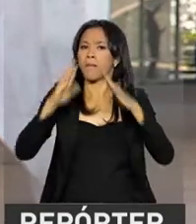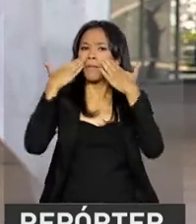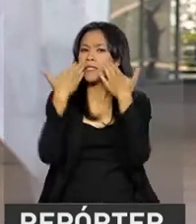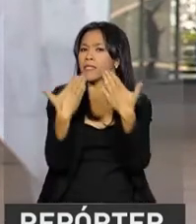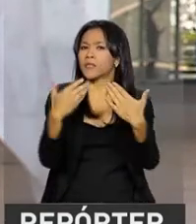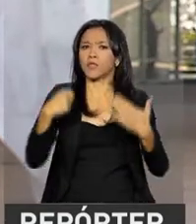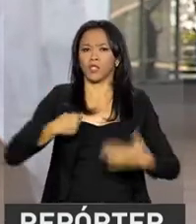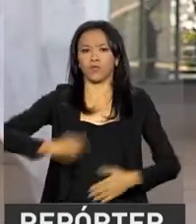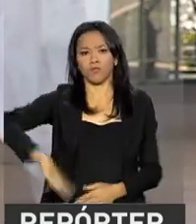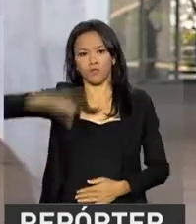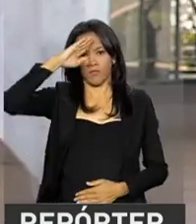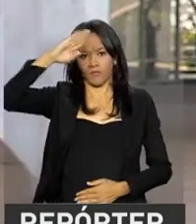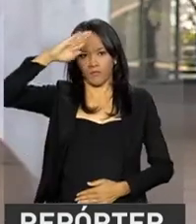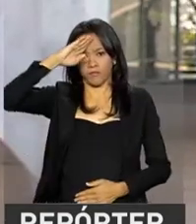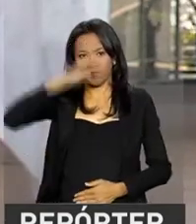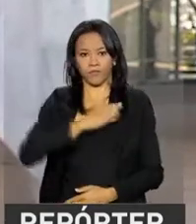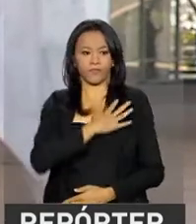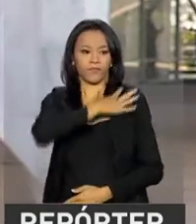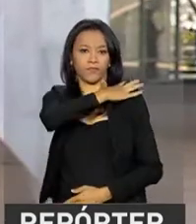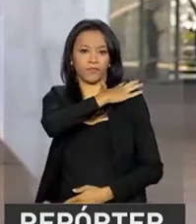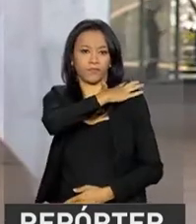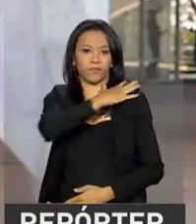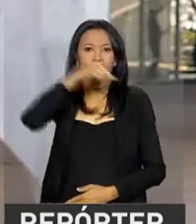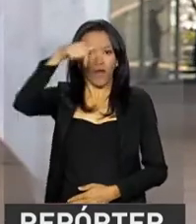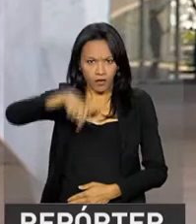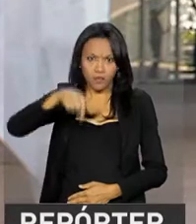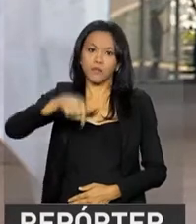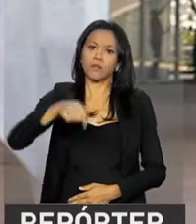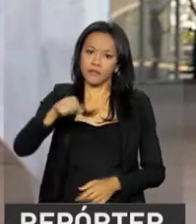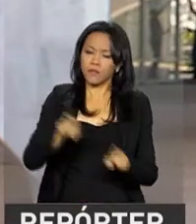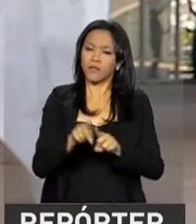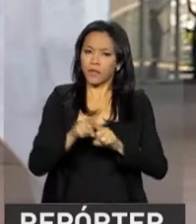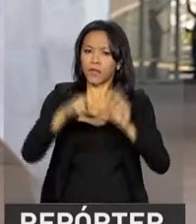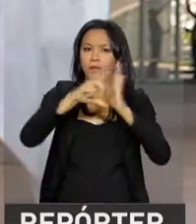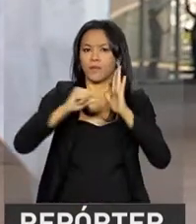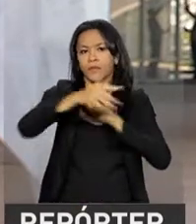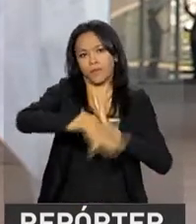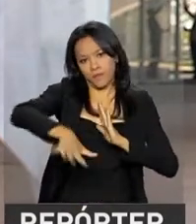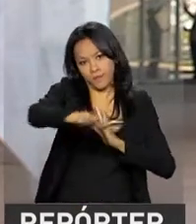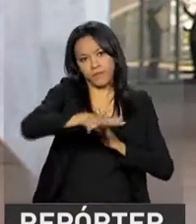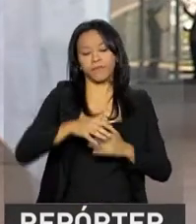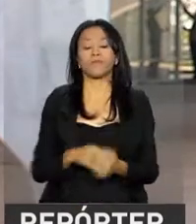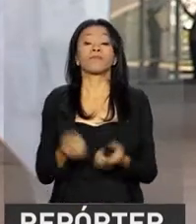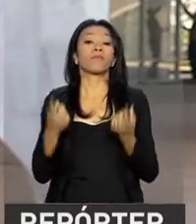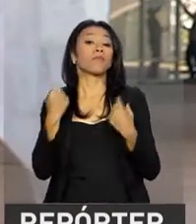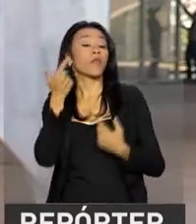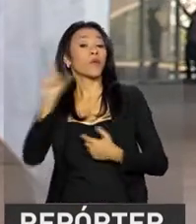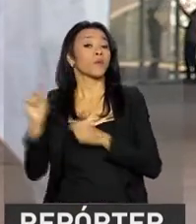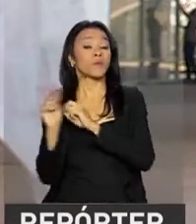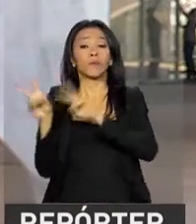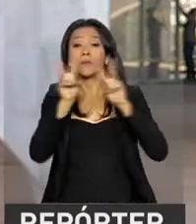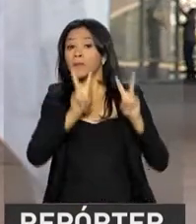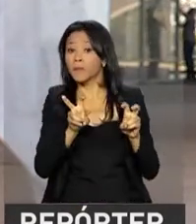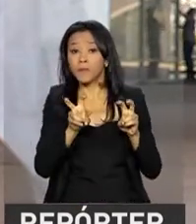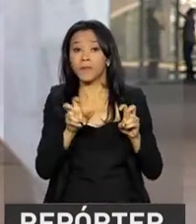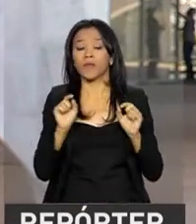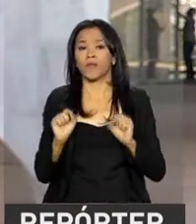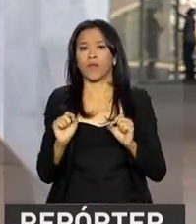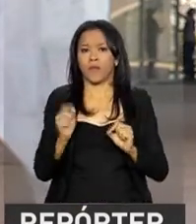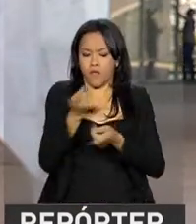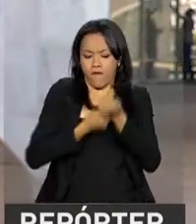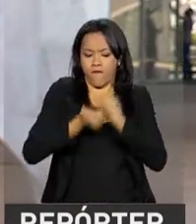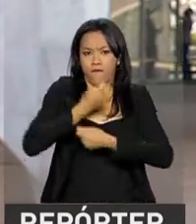de oficiais generais promovidos aqui também no Palácio do Planalto. E mudando de assunto agora, o